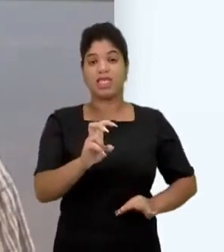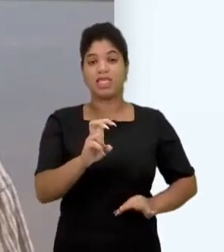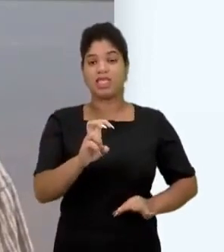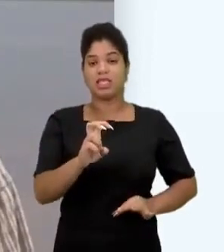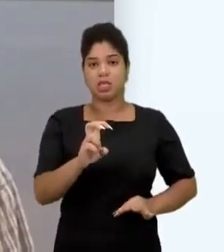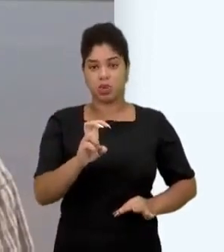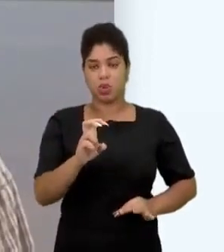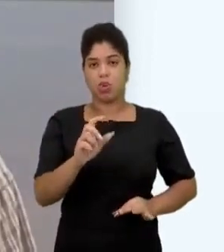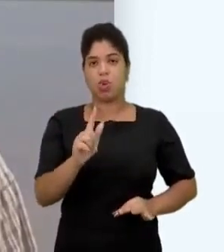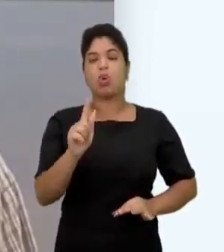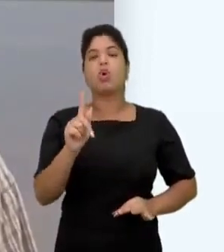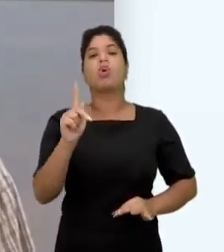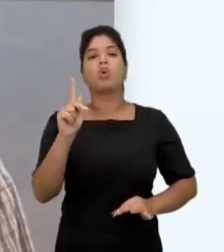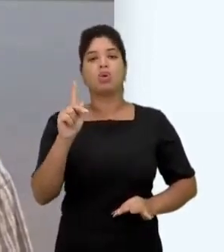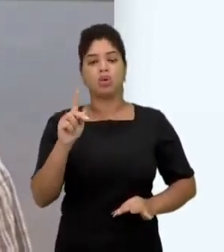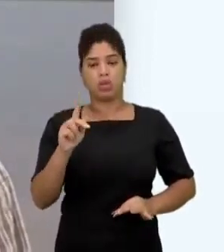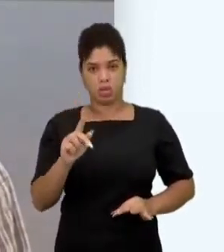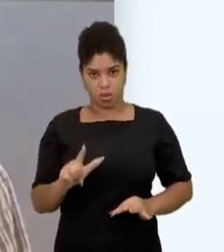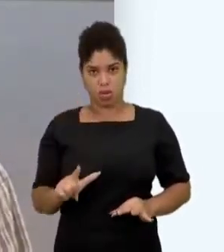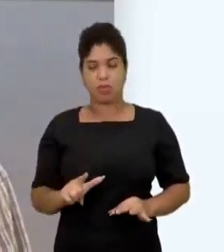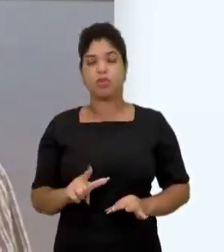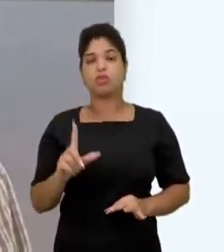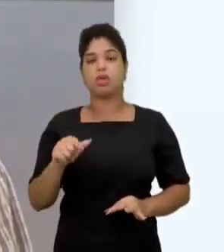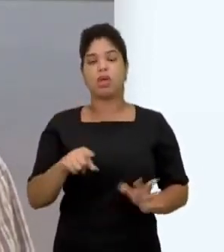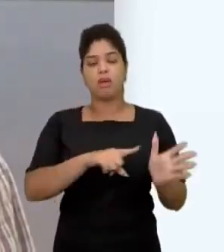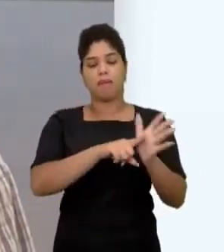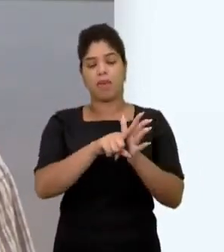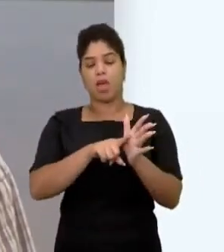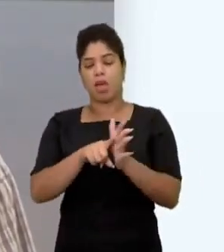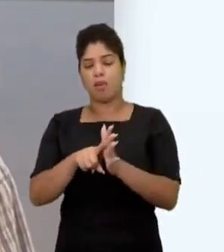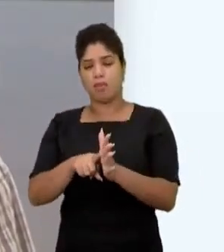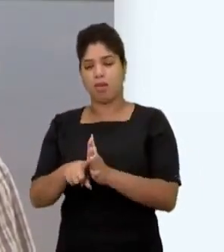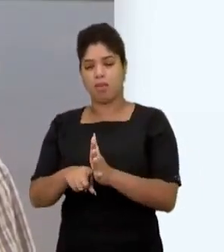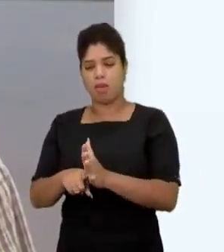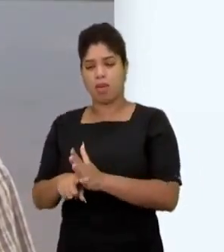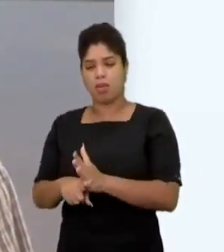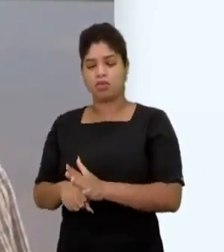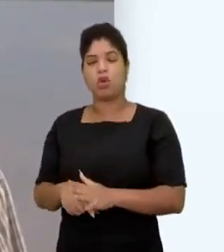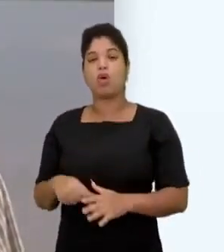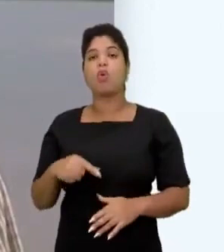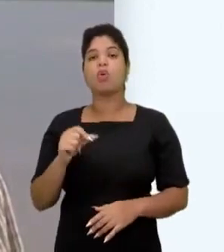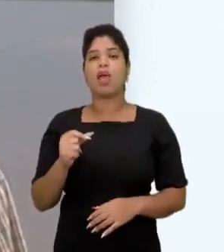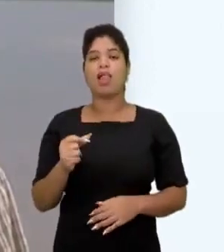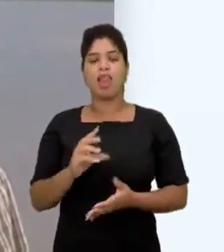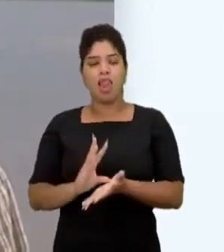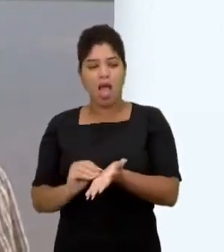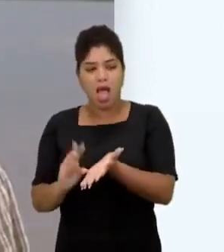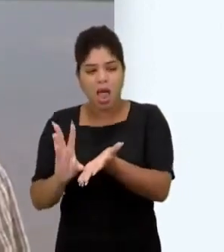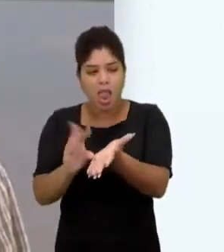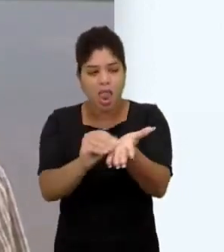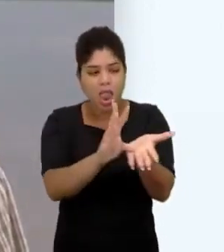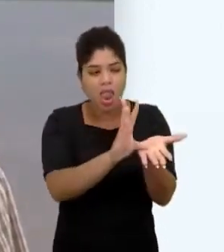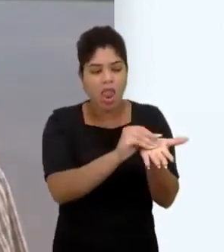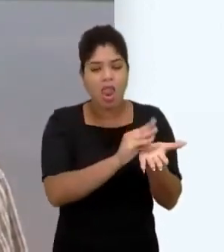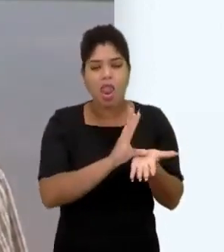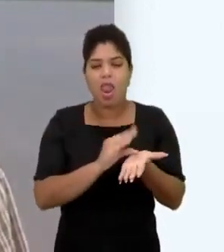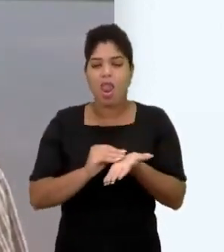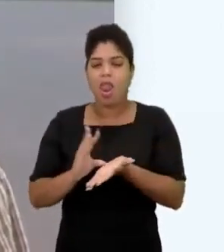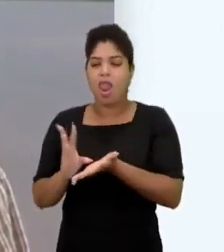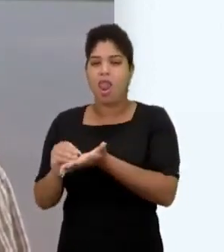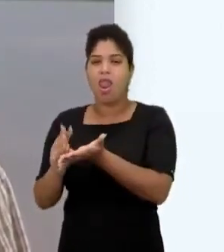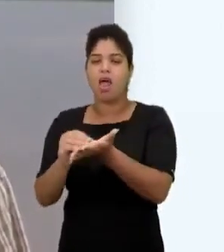eles caminham esses 5 quilômetros buscando a coleta de dados, ou seja, a coleta